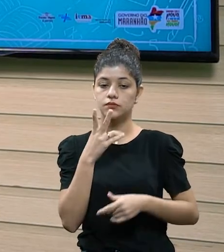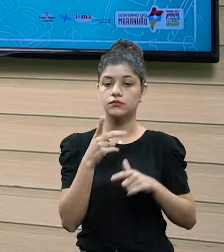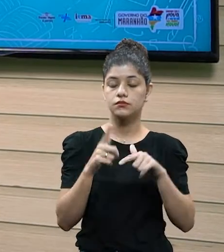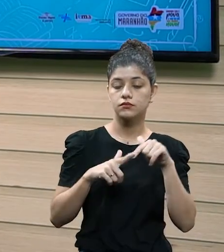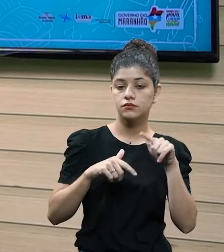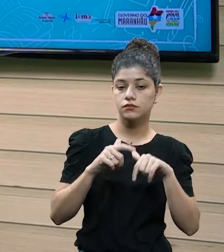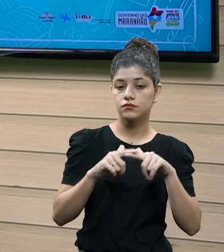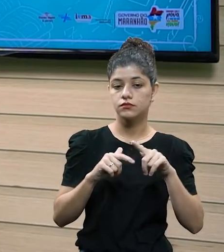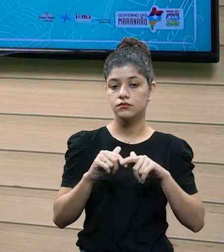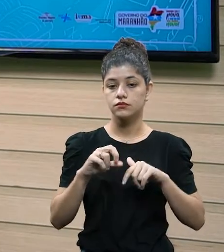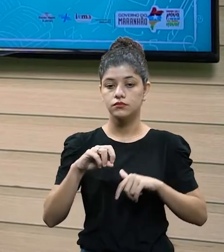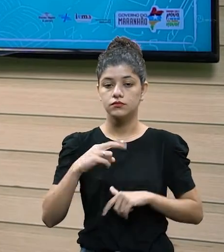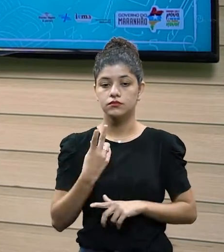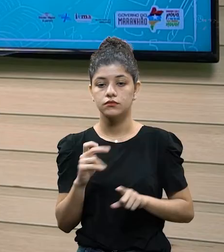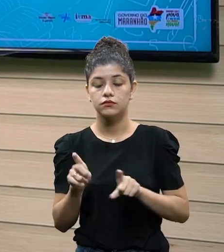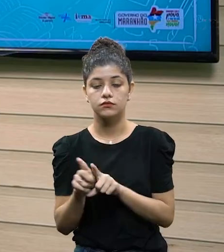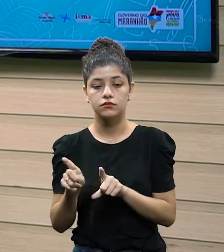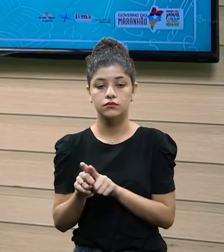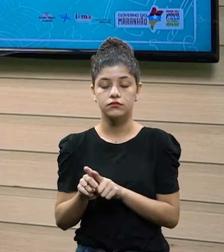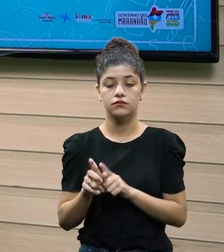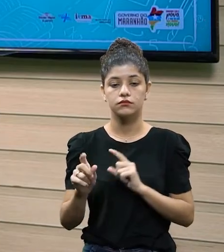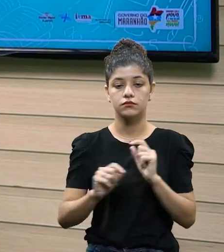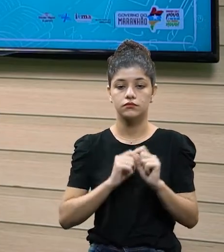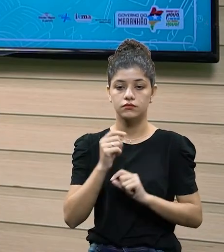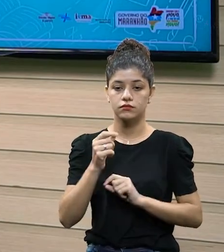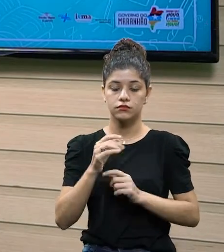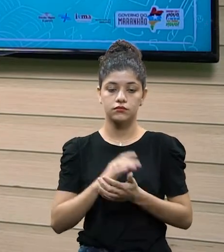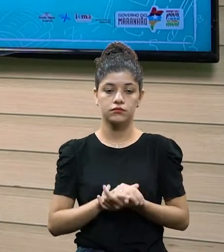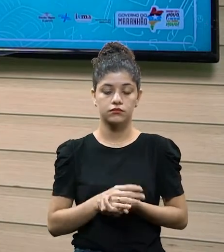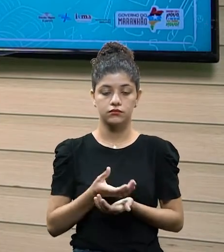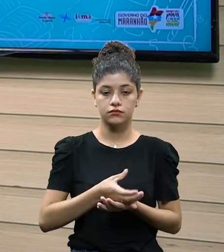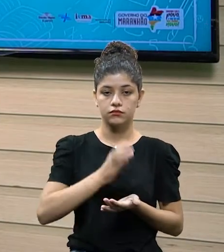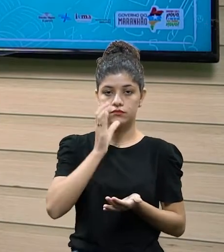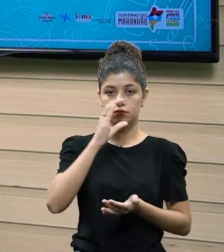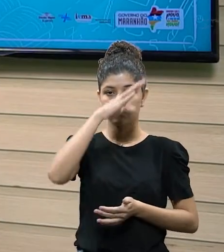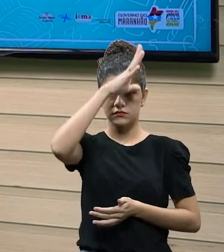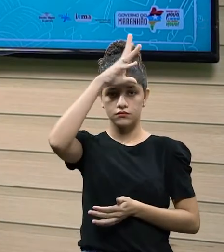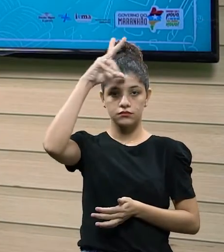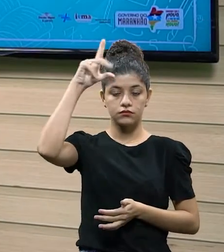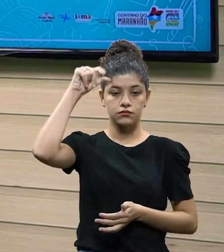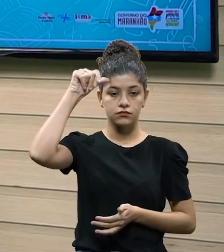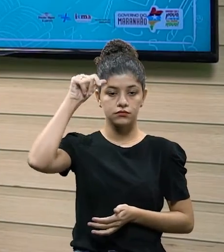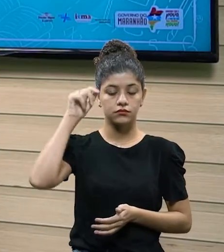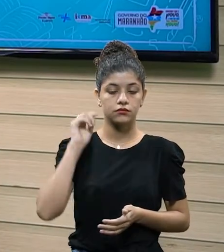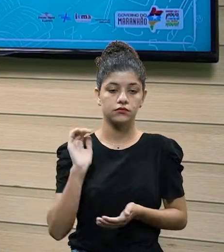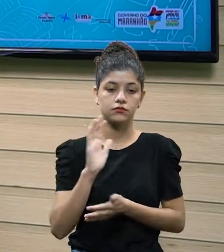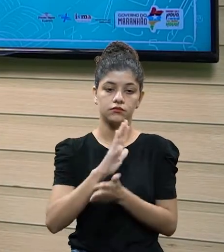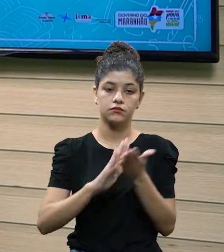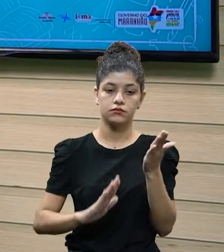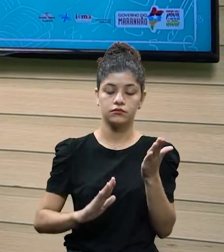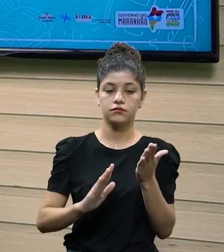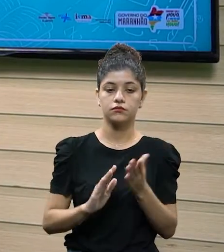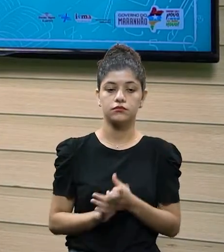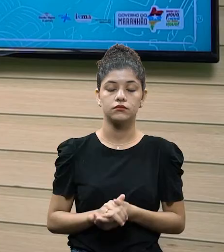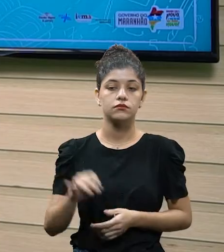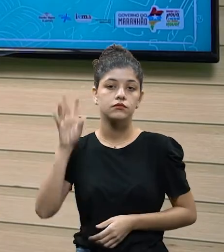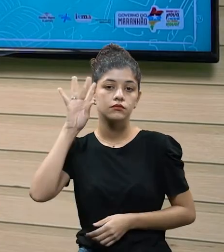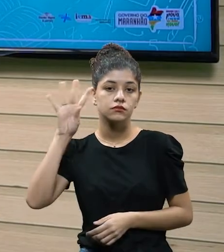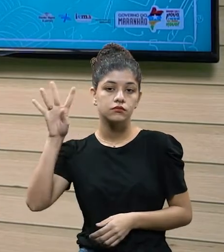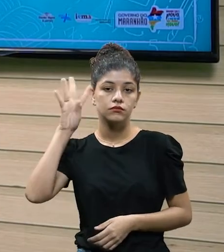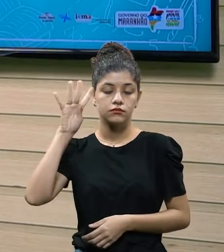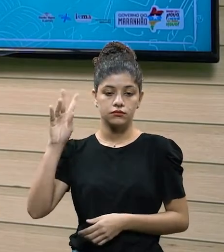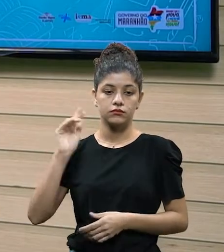produto, né? Mas assim, às vezes você toma um refrigerante, vai viajar alguma coisa para realizar